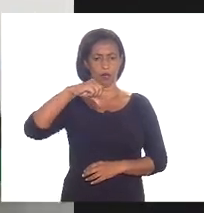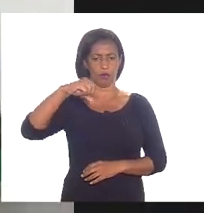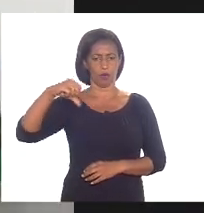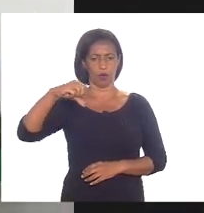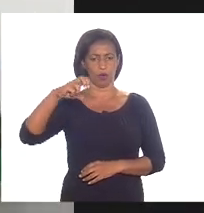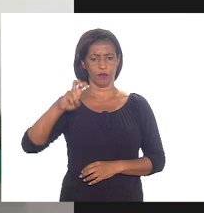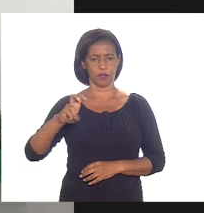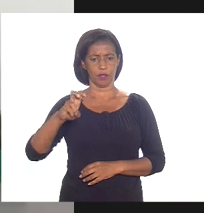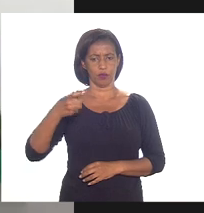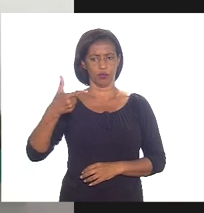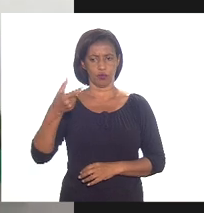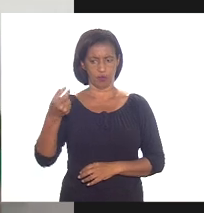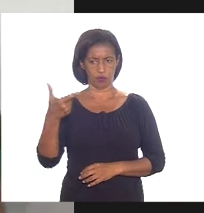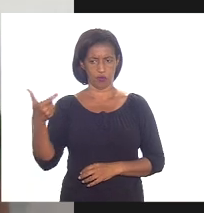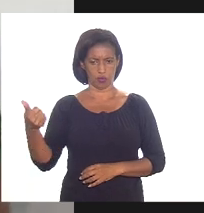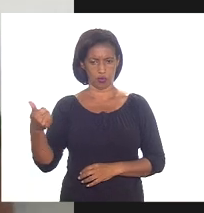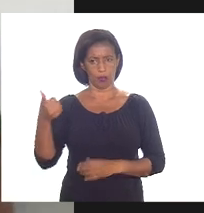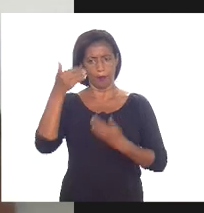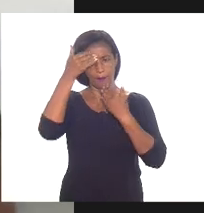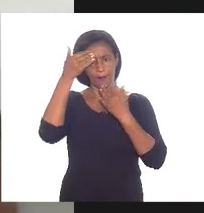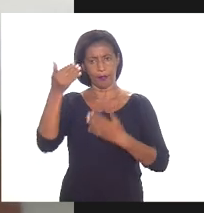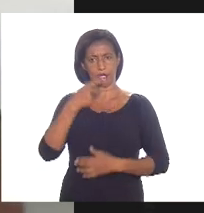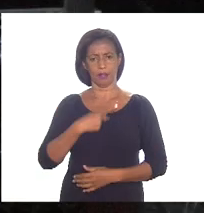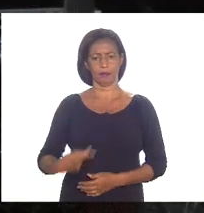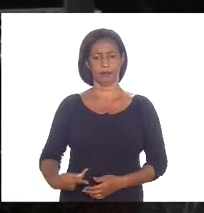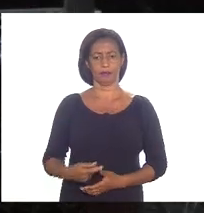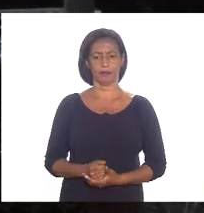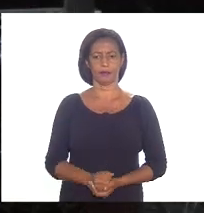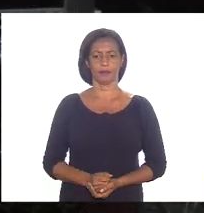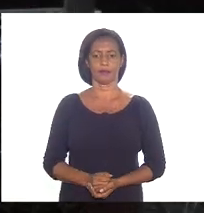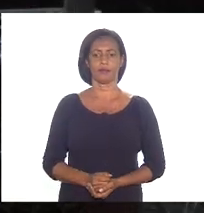3995 de 2021. Obrigada, presidente. Ok.